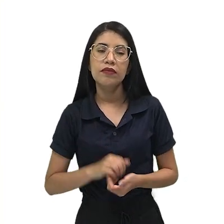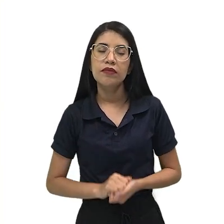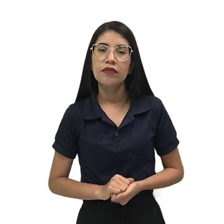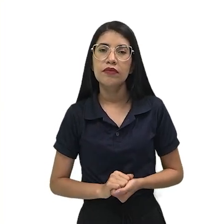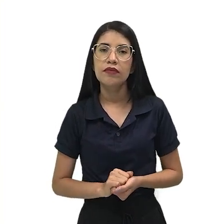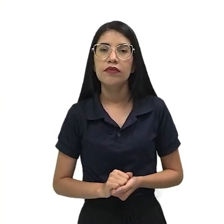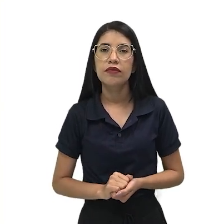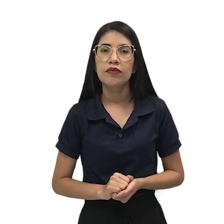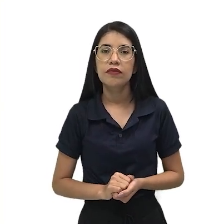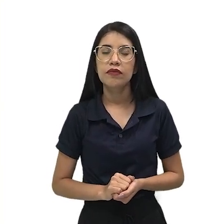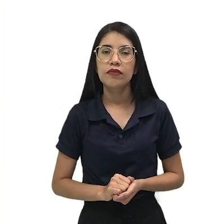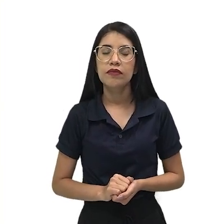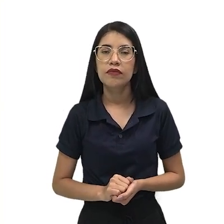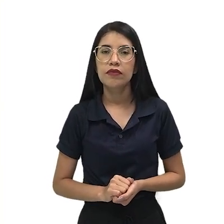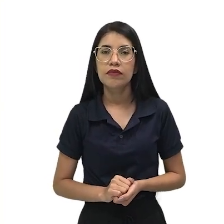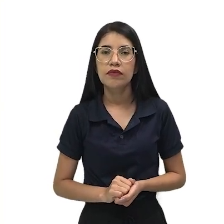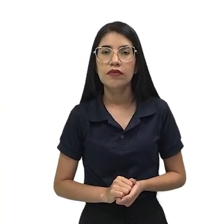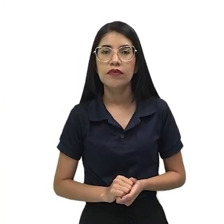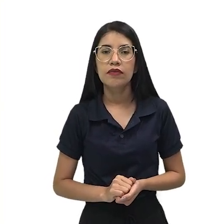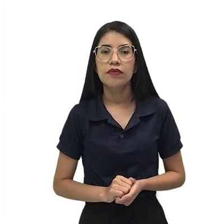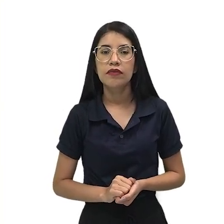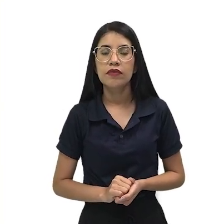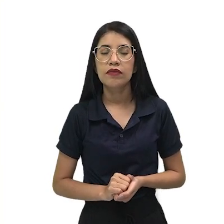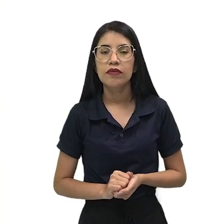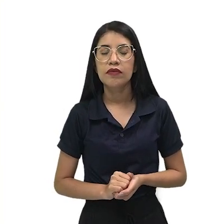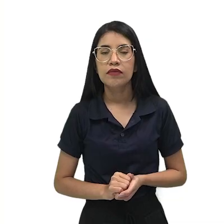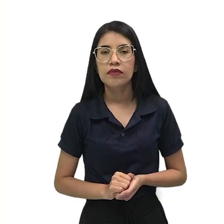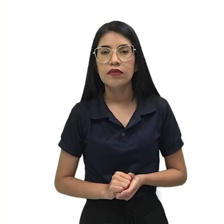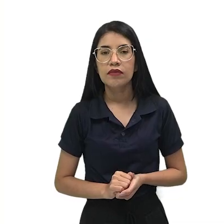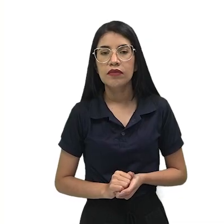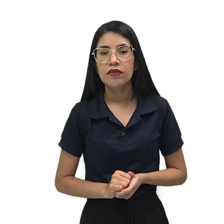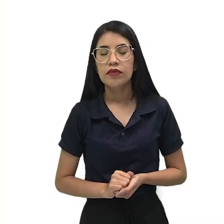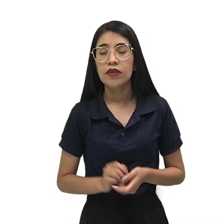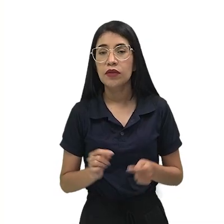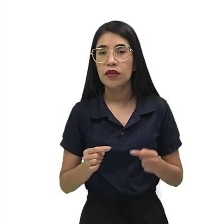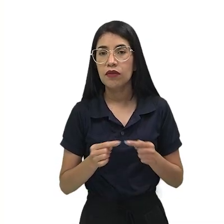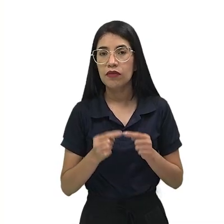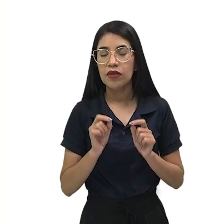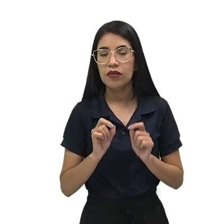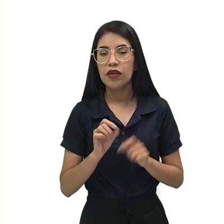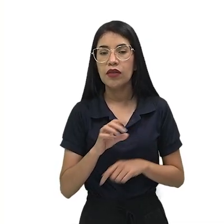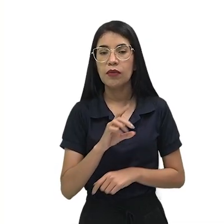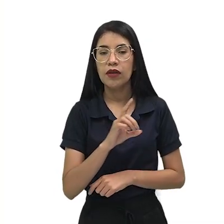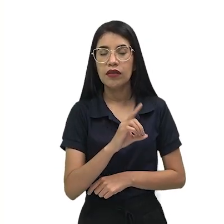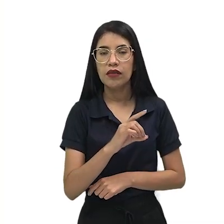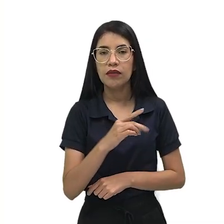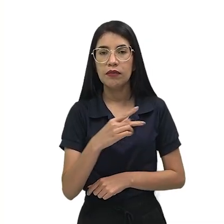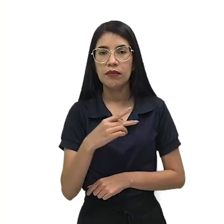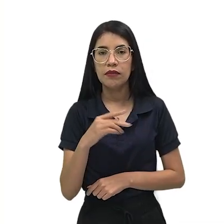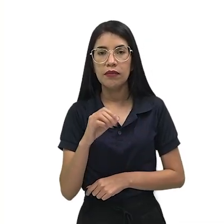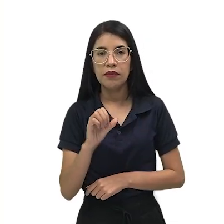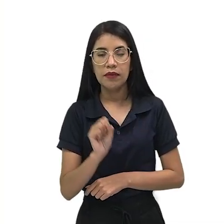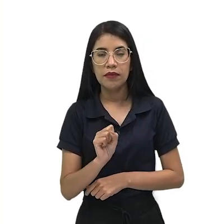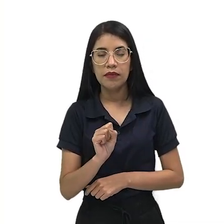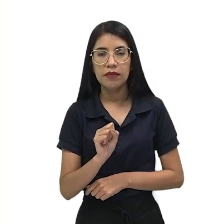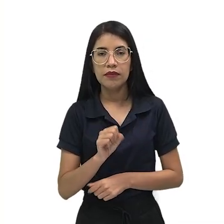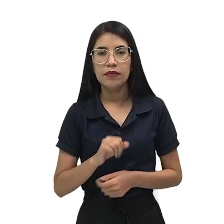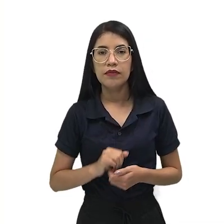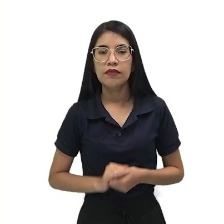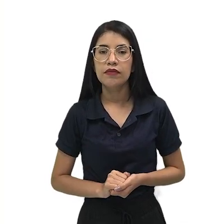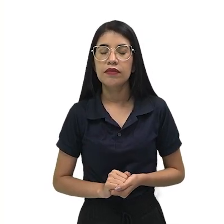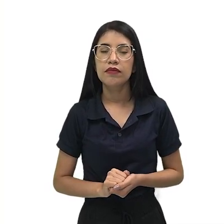se repete, logo em seguida vem o 8. Então ela é uma dízima periódica